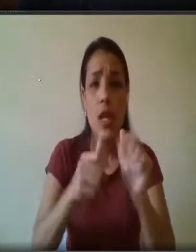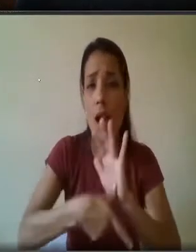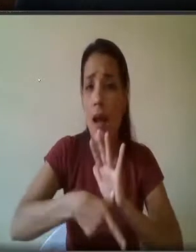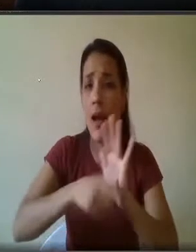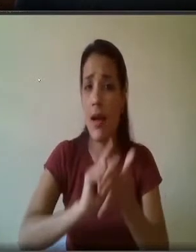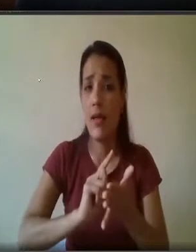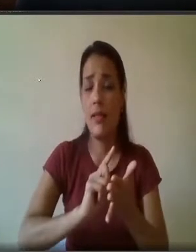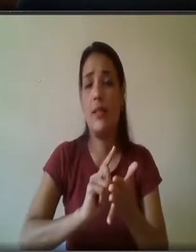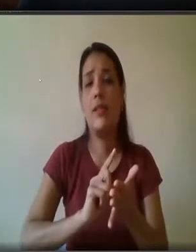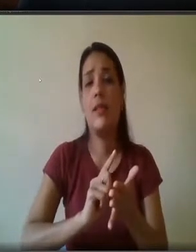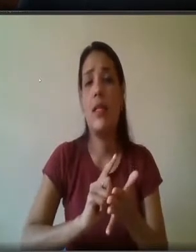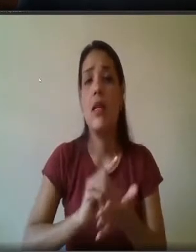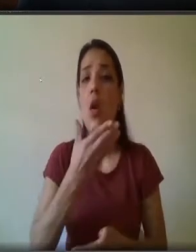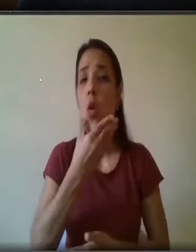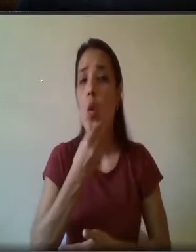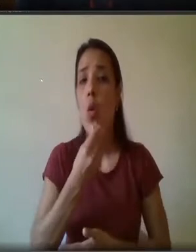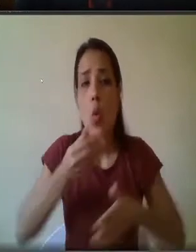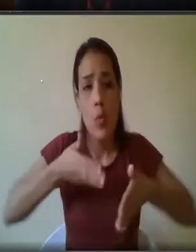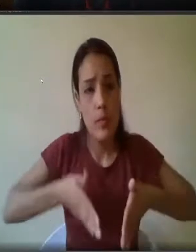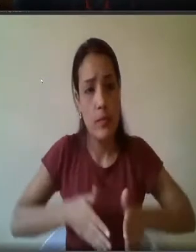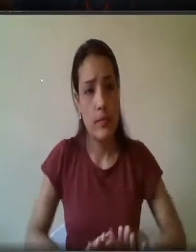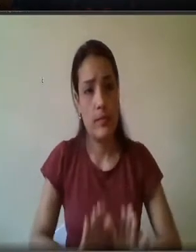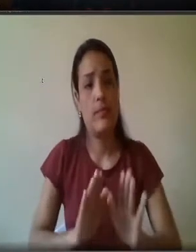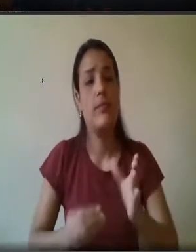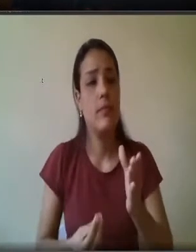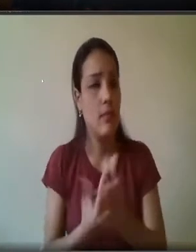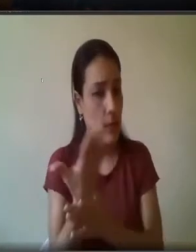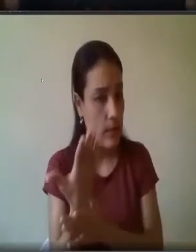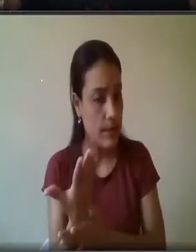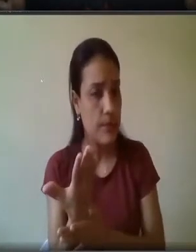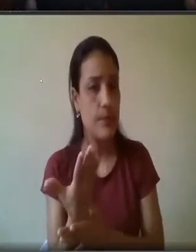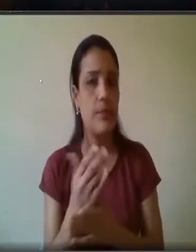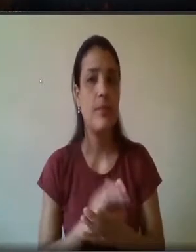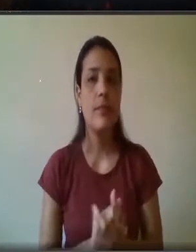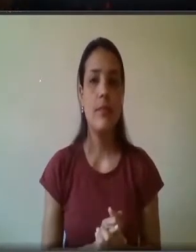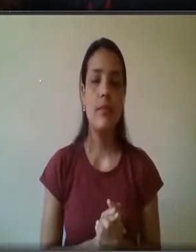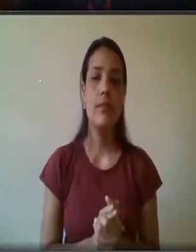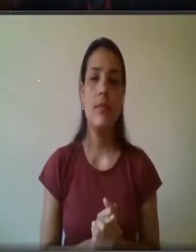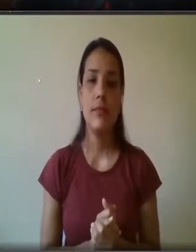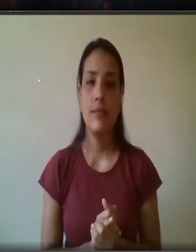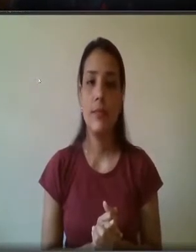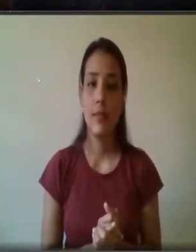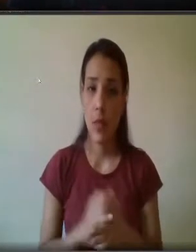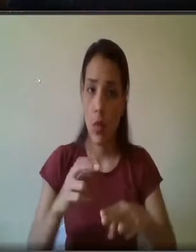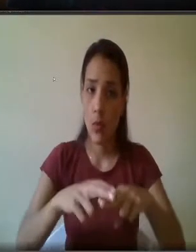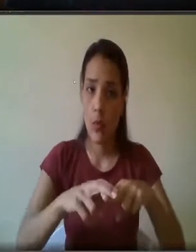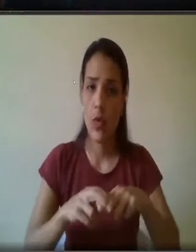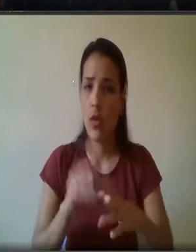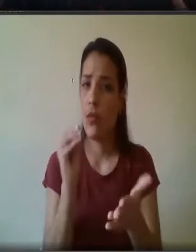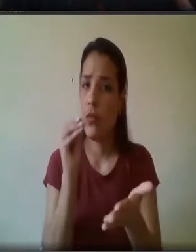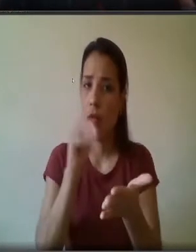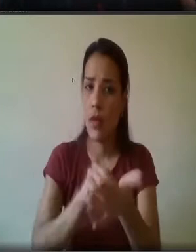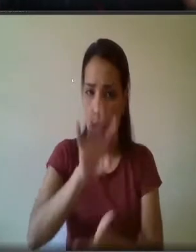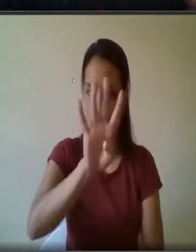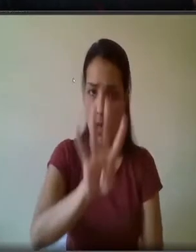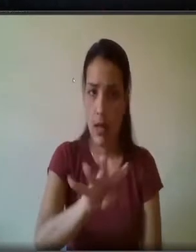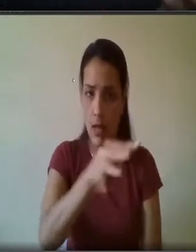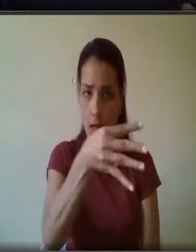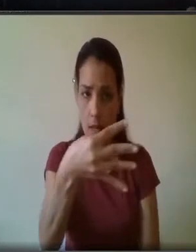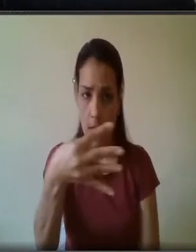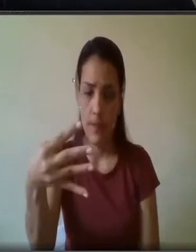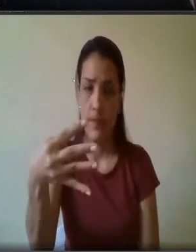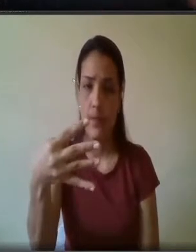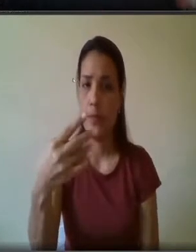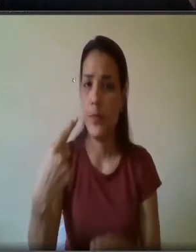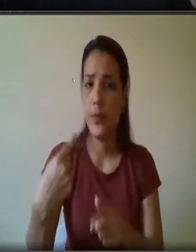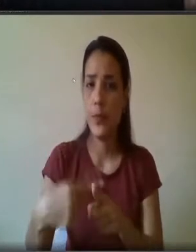surgimento do homem. Tá? Então, a gente coloca essa tabelinha porque o